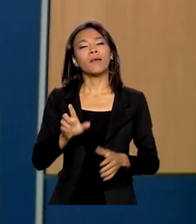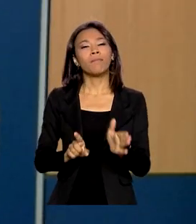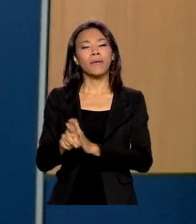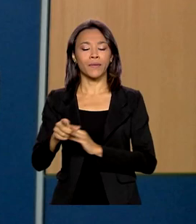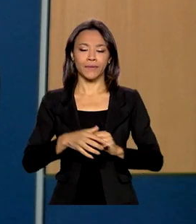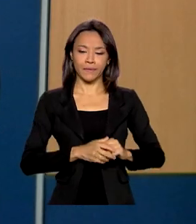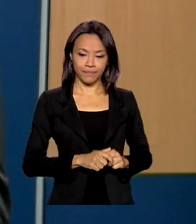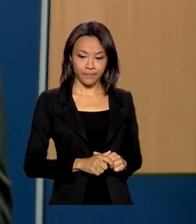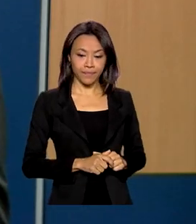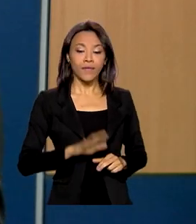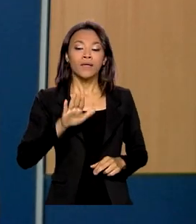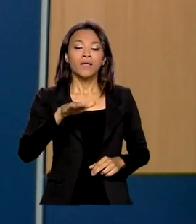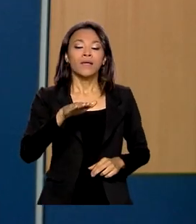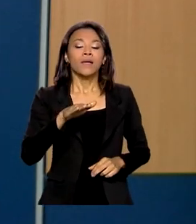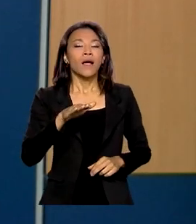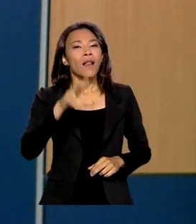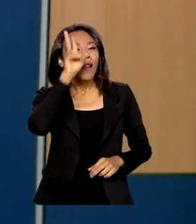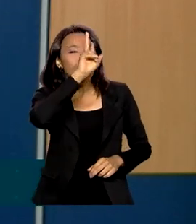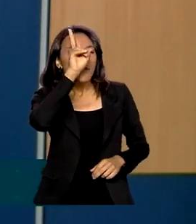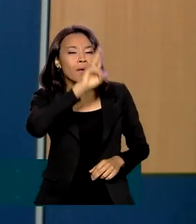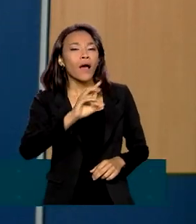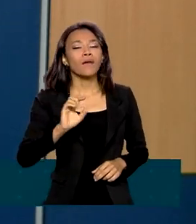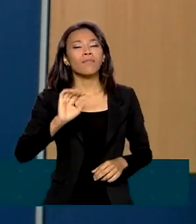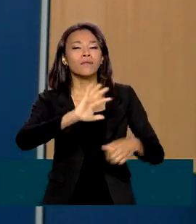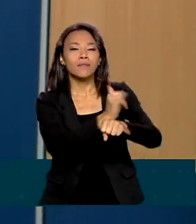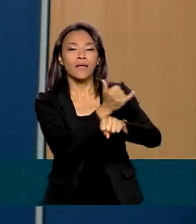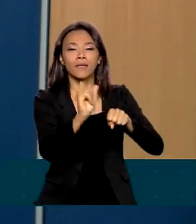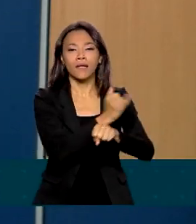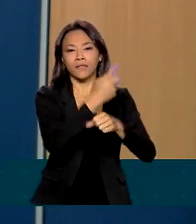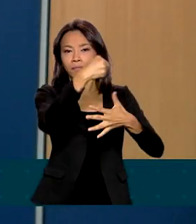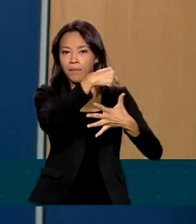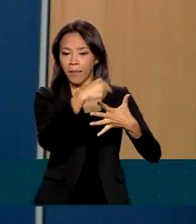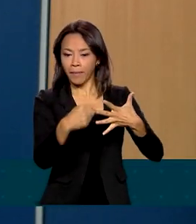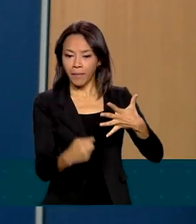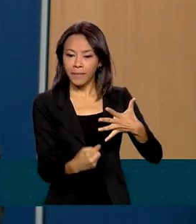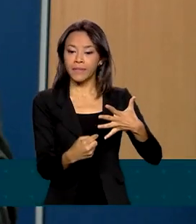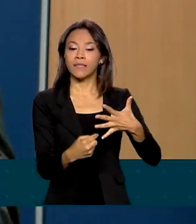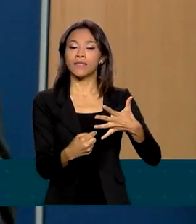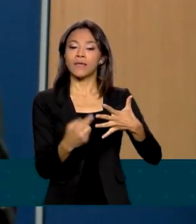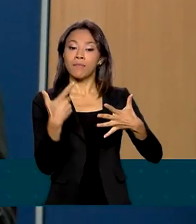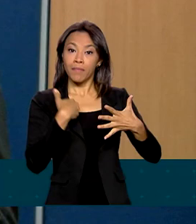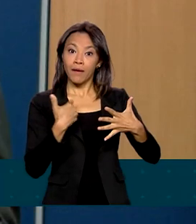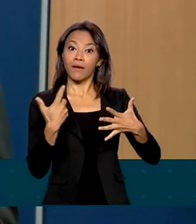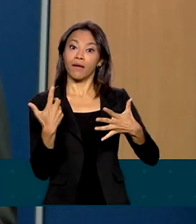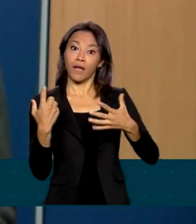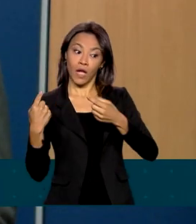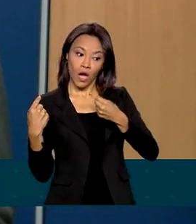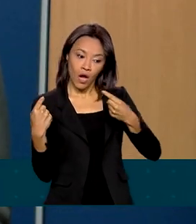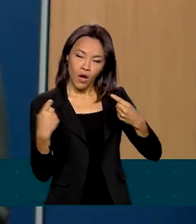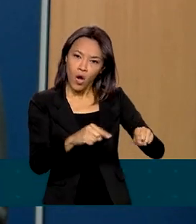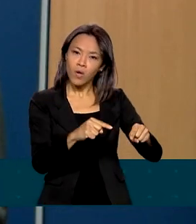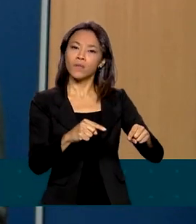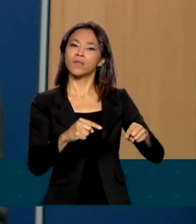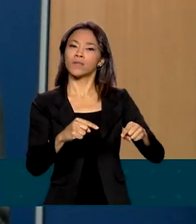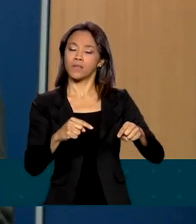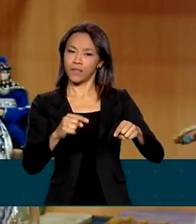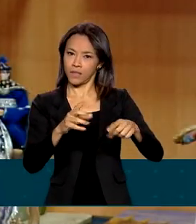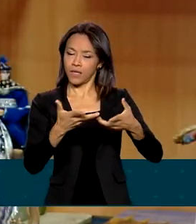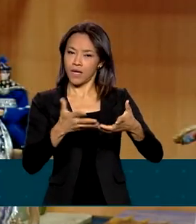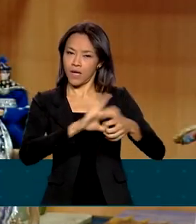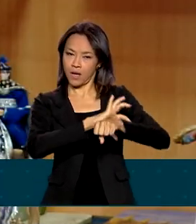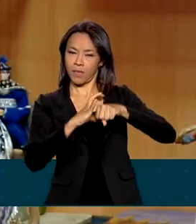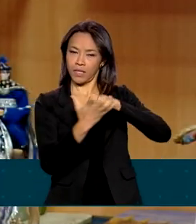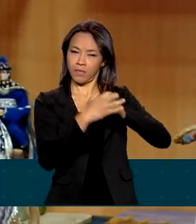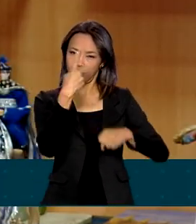vamos relembrar as principais medidas adotadas pelo Ministério do Turismo para combater a pandemia de correr de